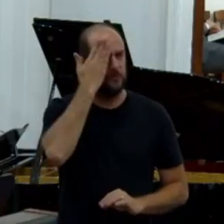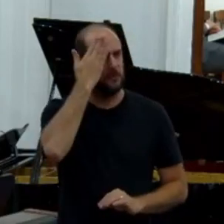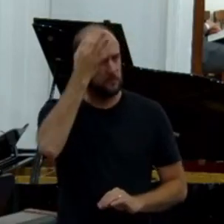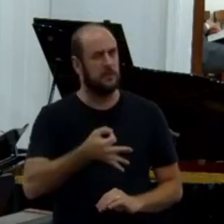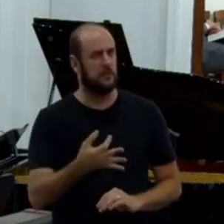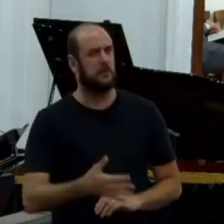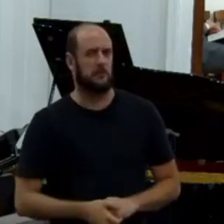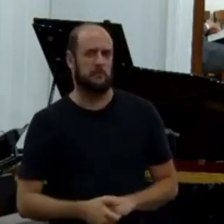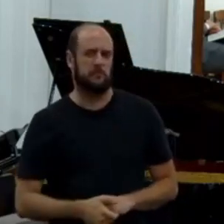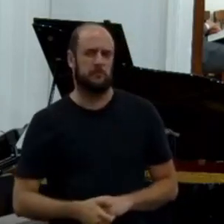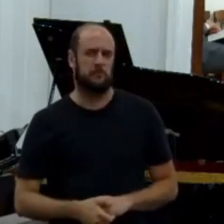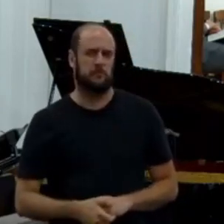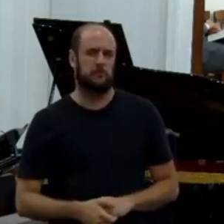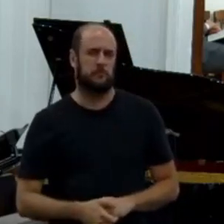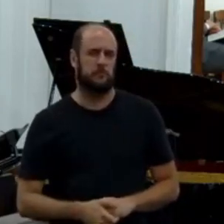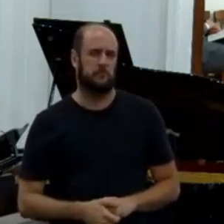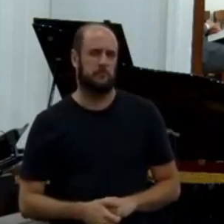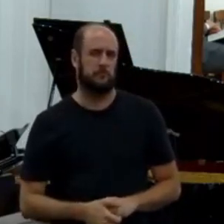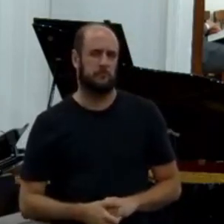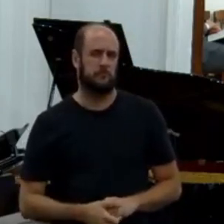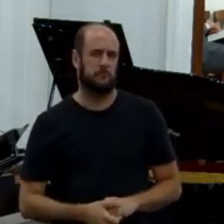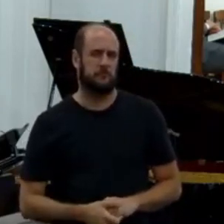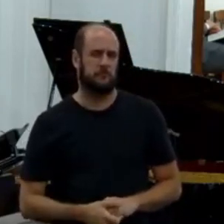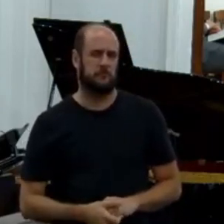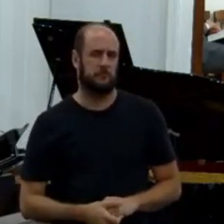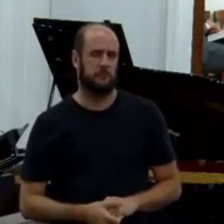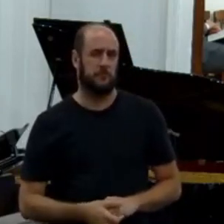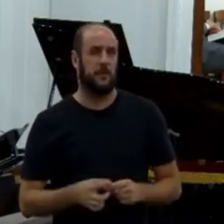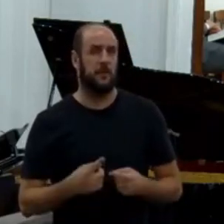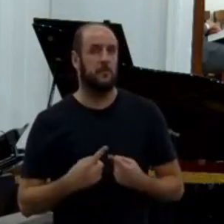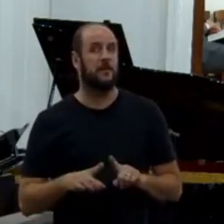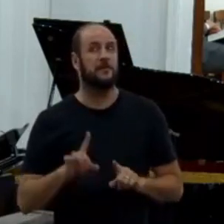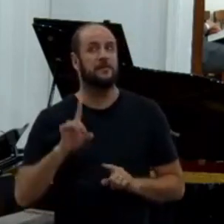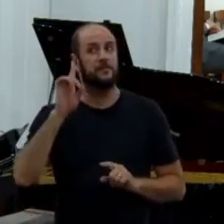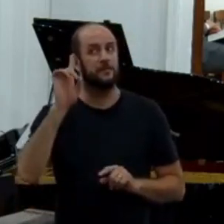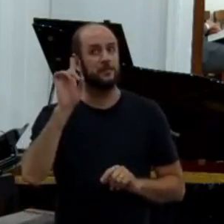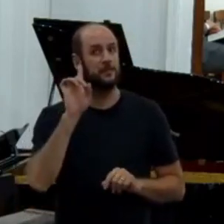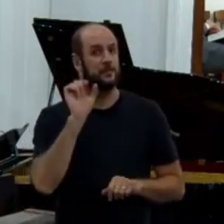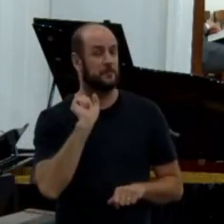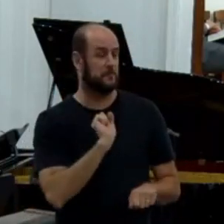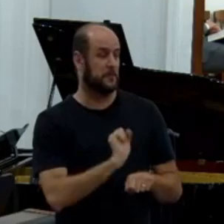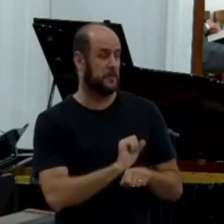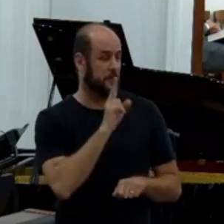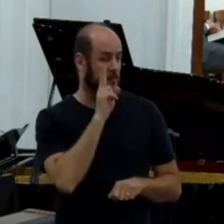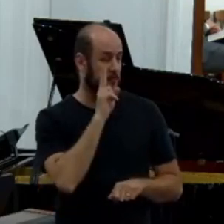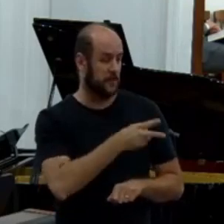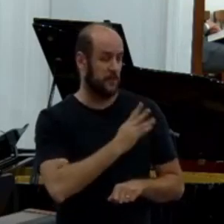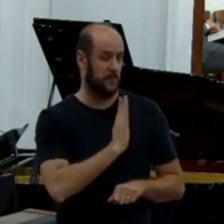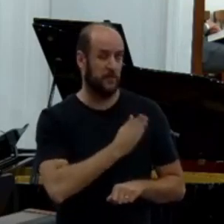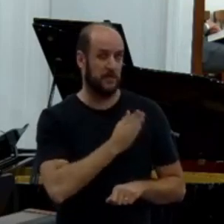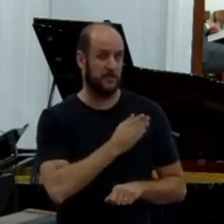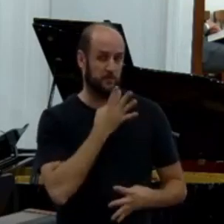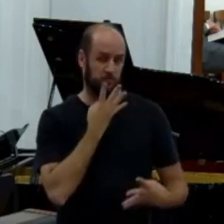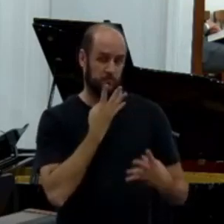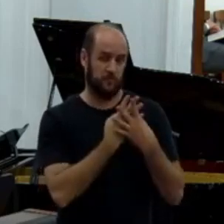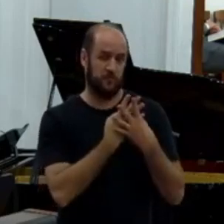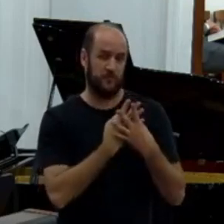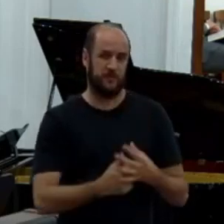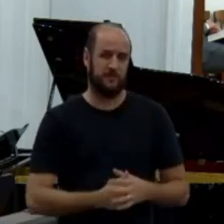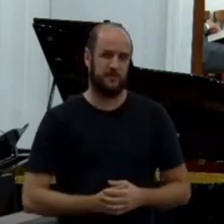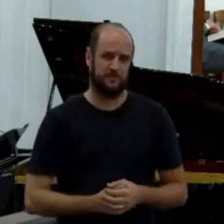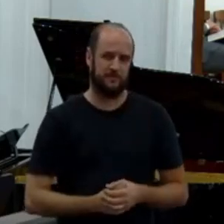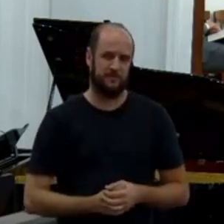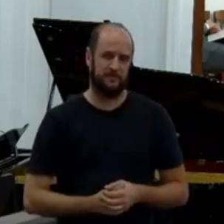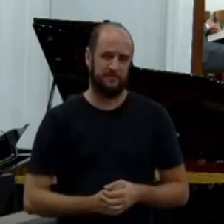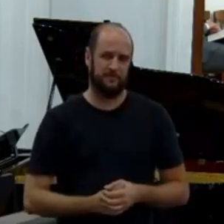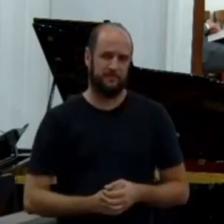onde ele estava. Mas Deus está esperando do coração de Adão uma confissão.